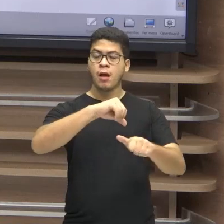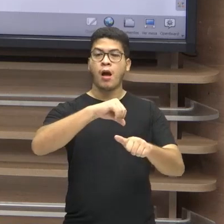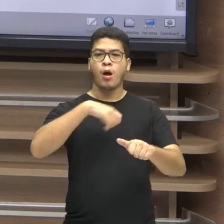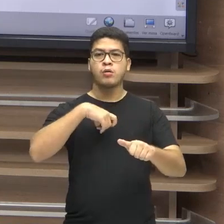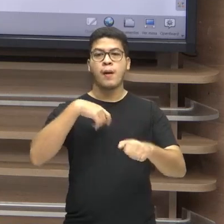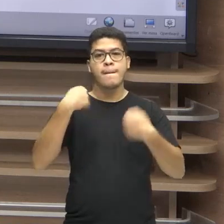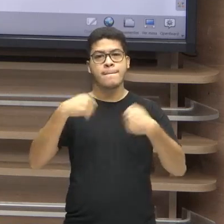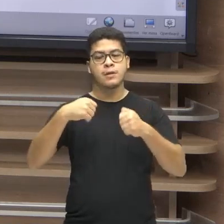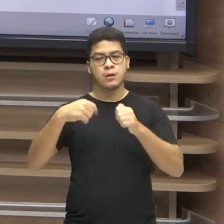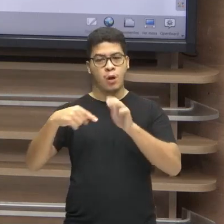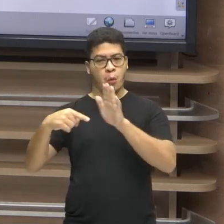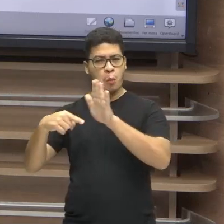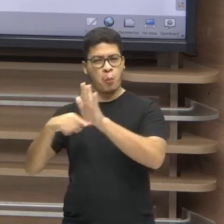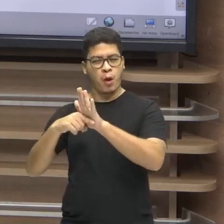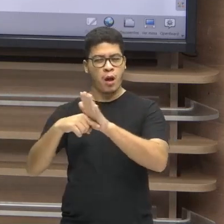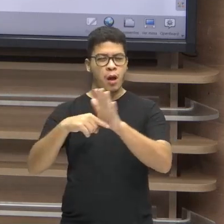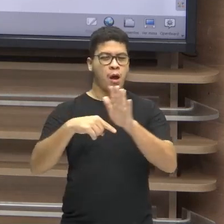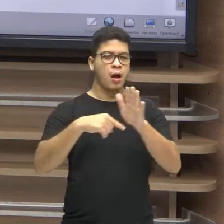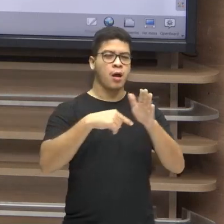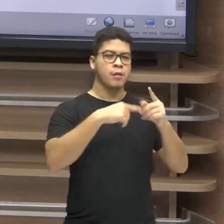sinal, tá? Vamos continuar.